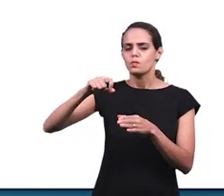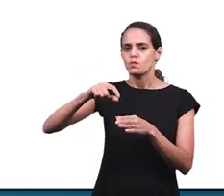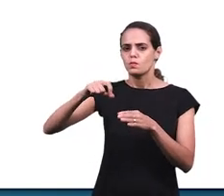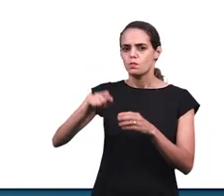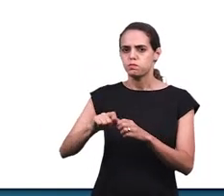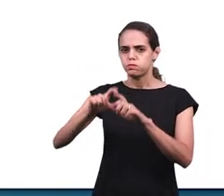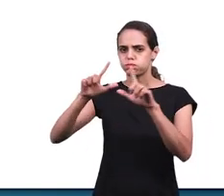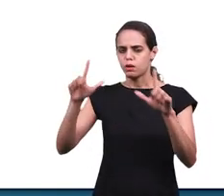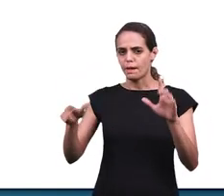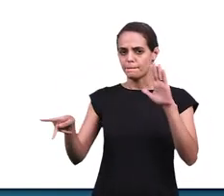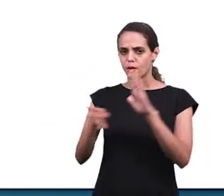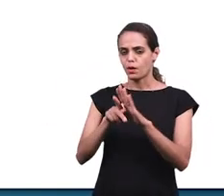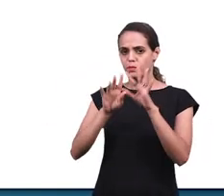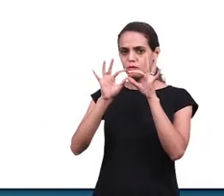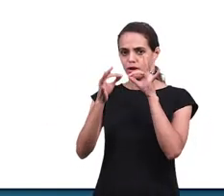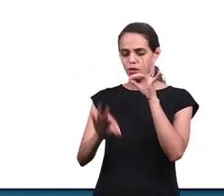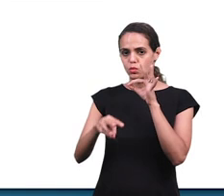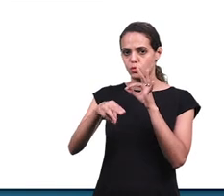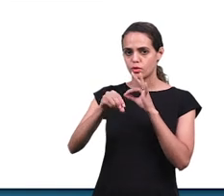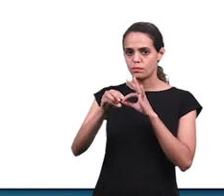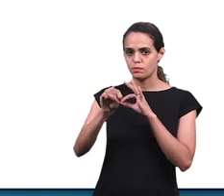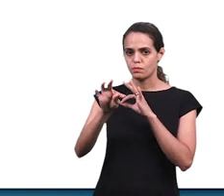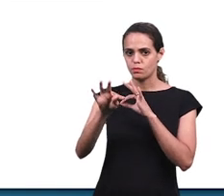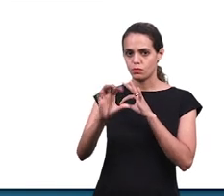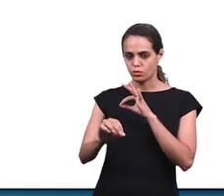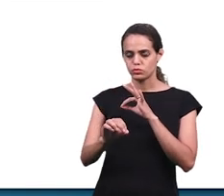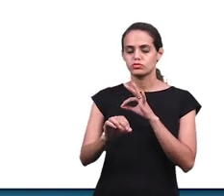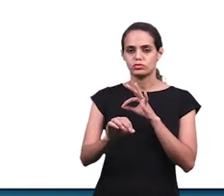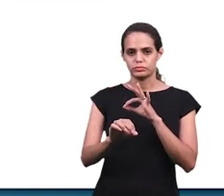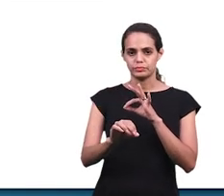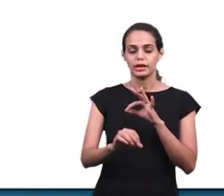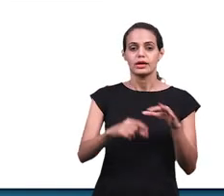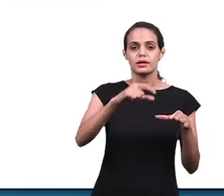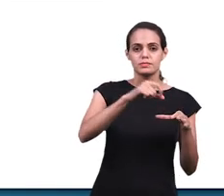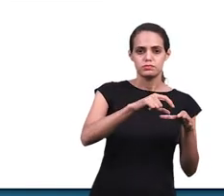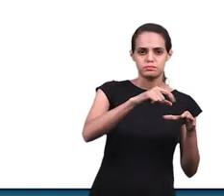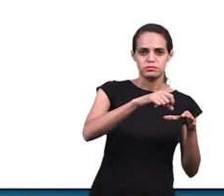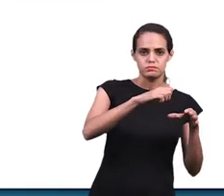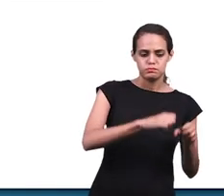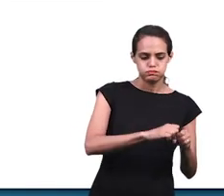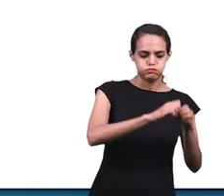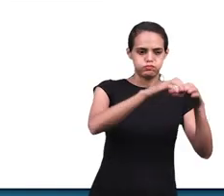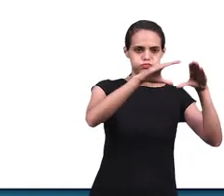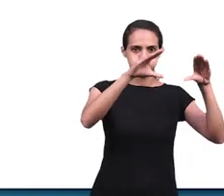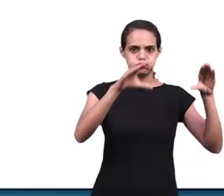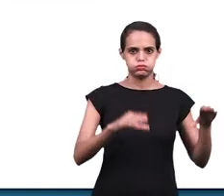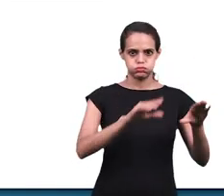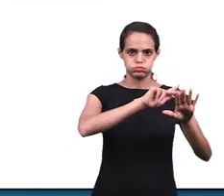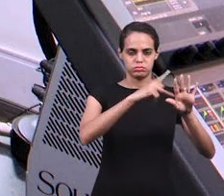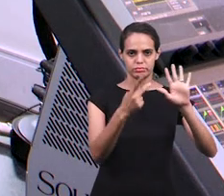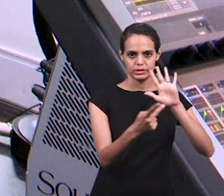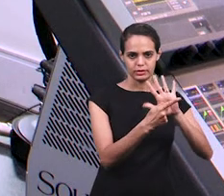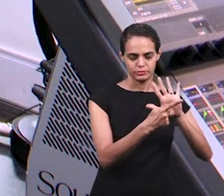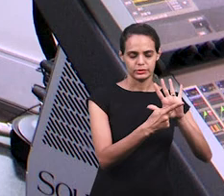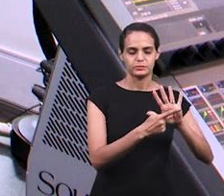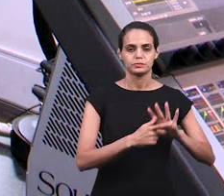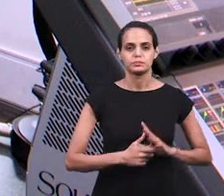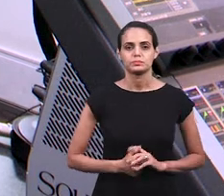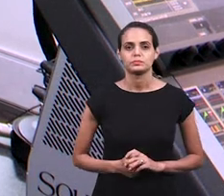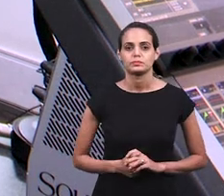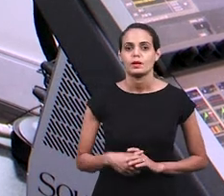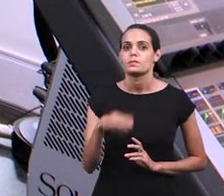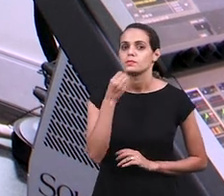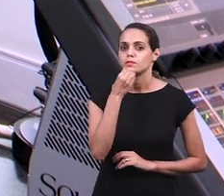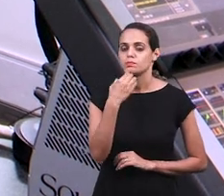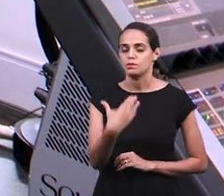uva, chamado mosto, e o fermento da parábola, ou a parábola do fermento? Muito bem, essa resposta nós